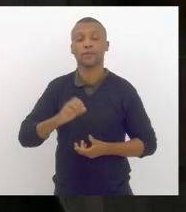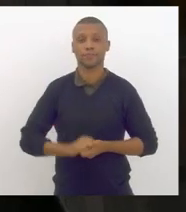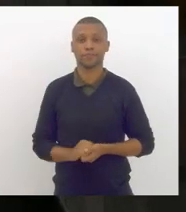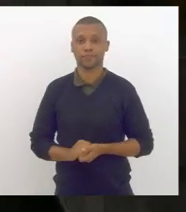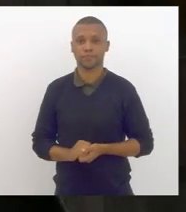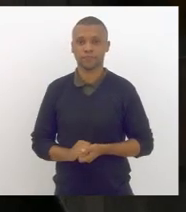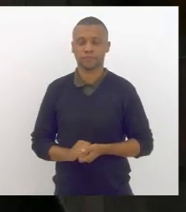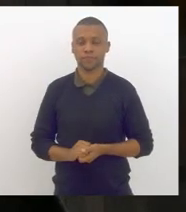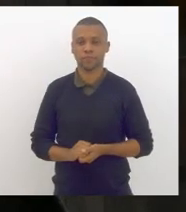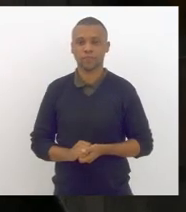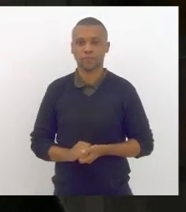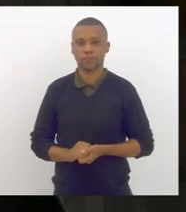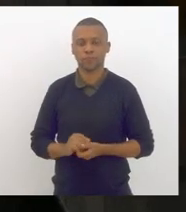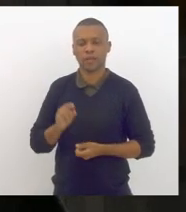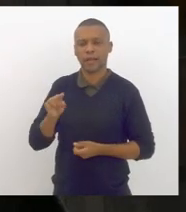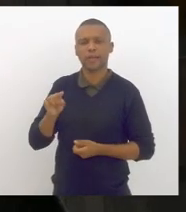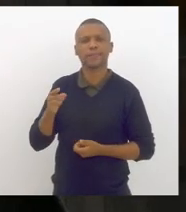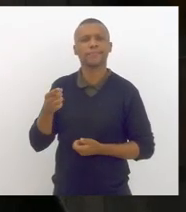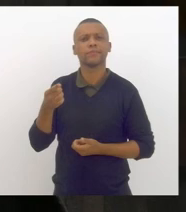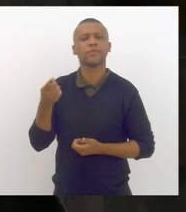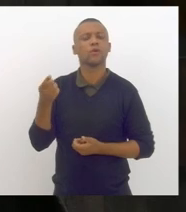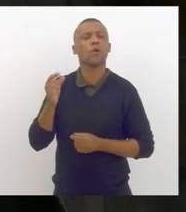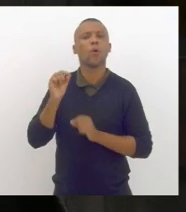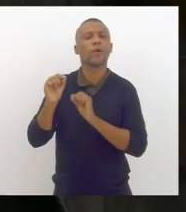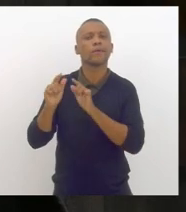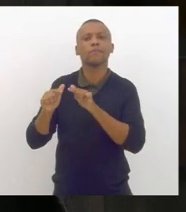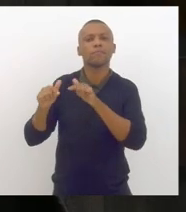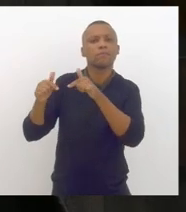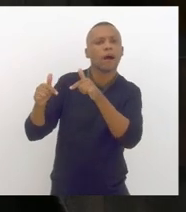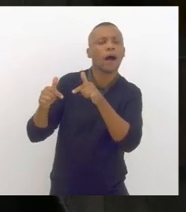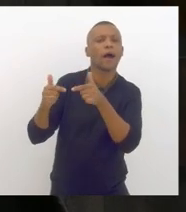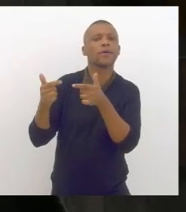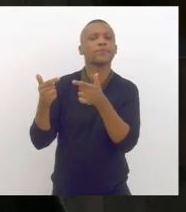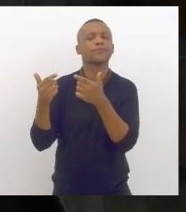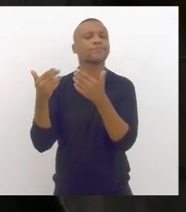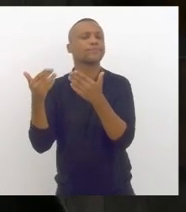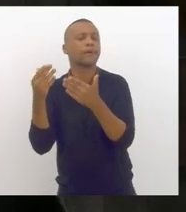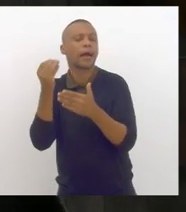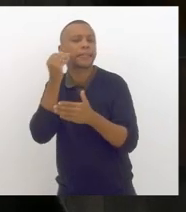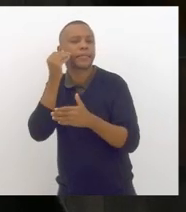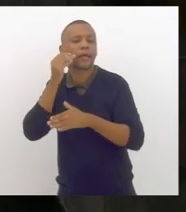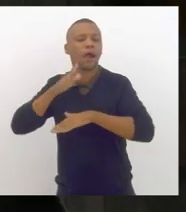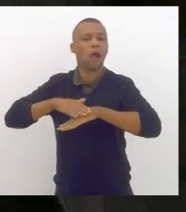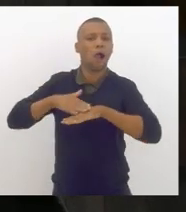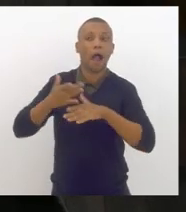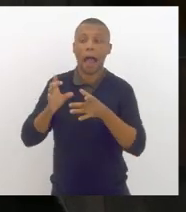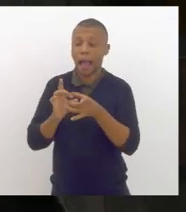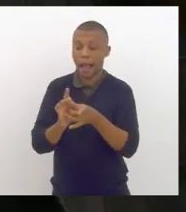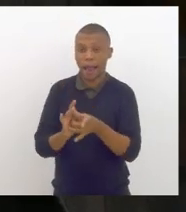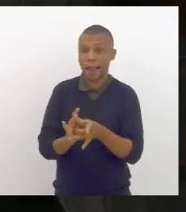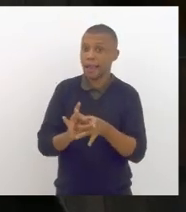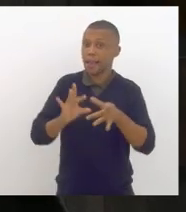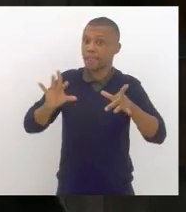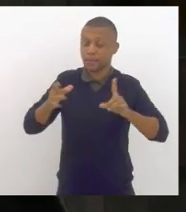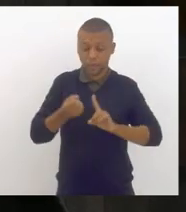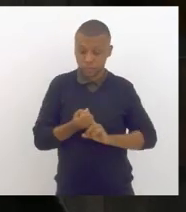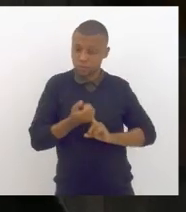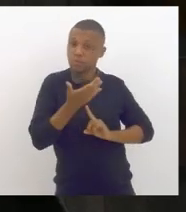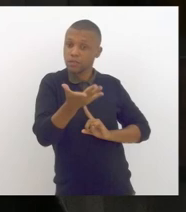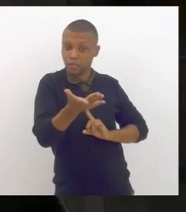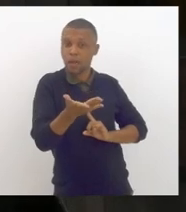aquilo que se que se faz em nome da liberdade de expressão Lógico que a liberdade de expressão é